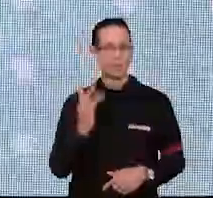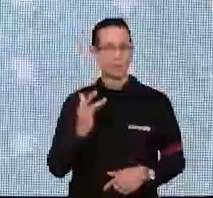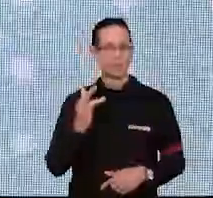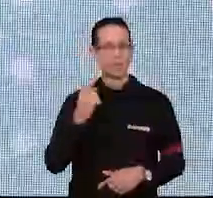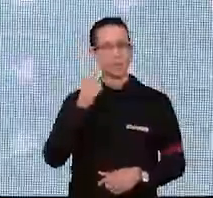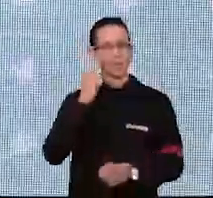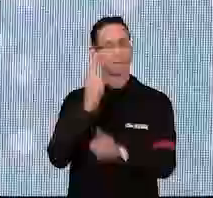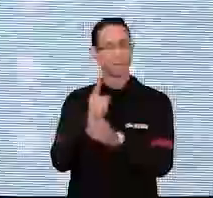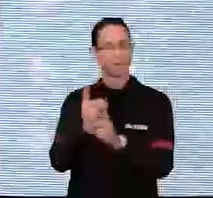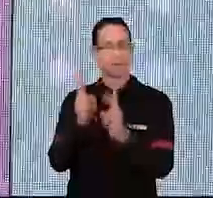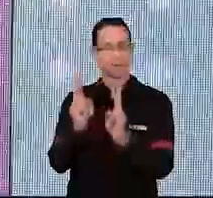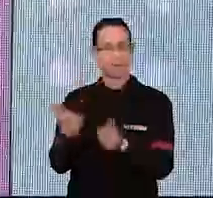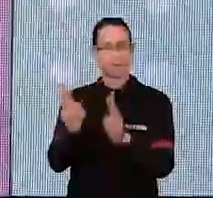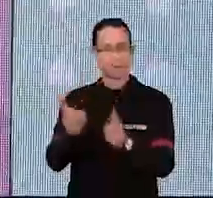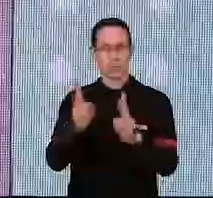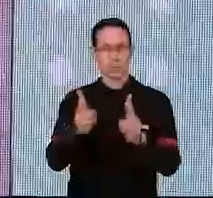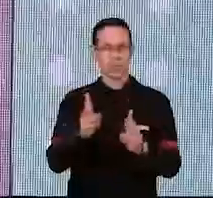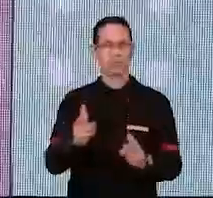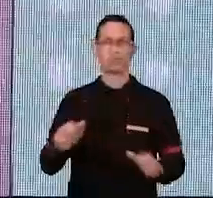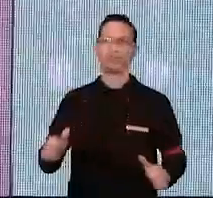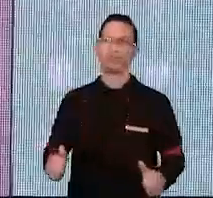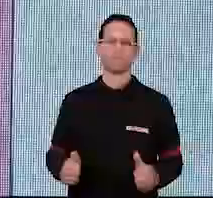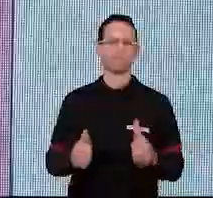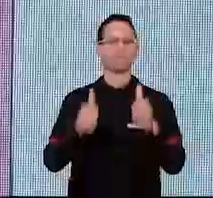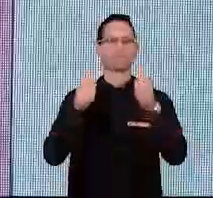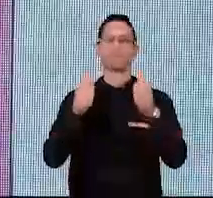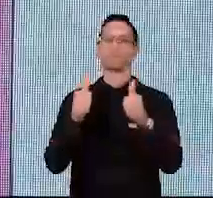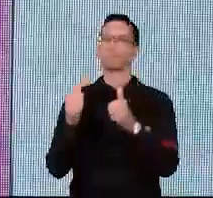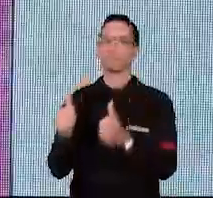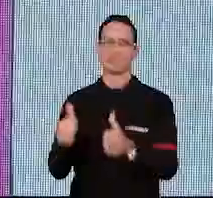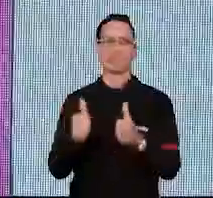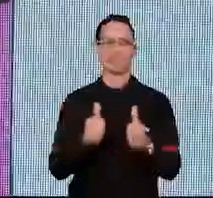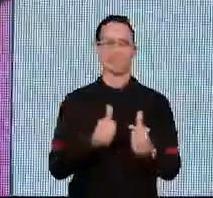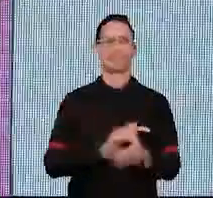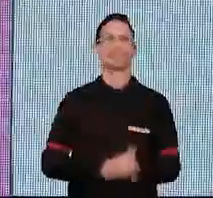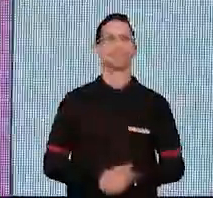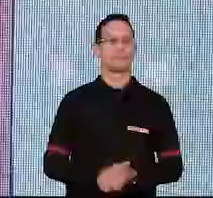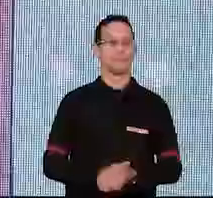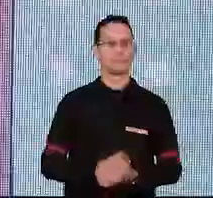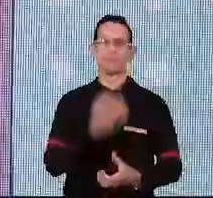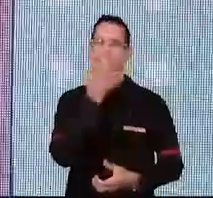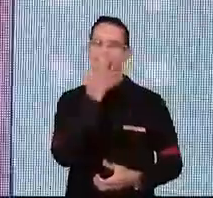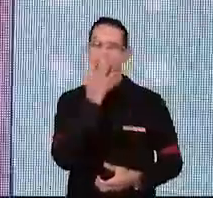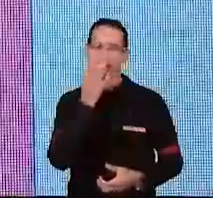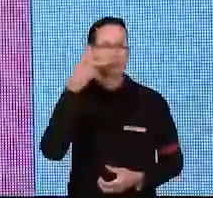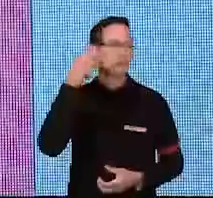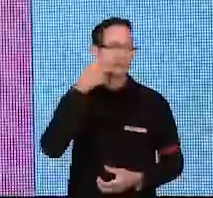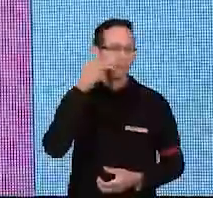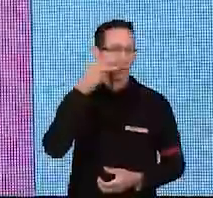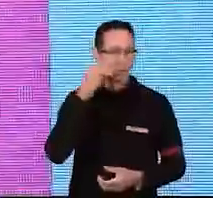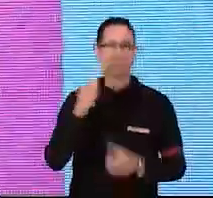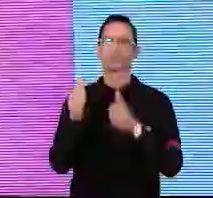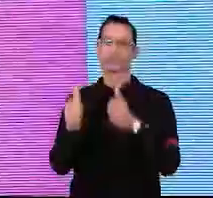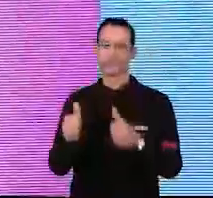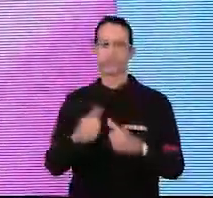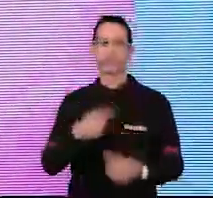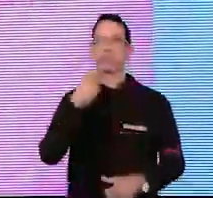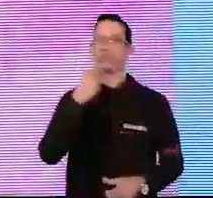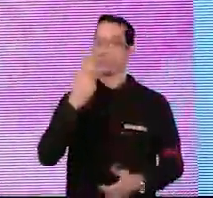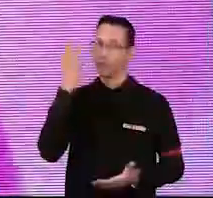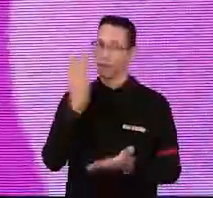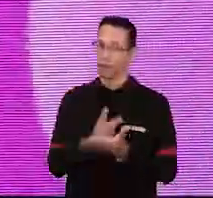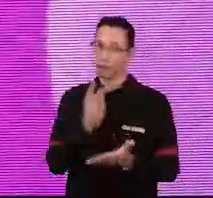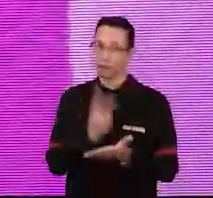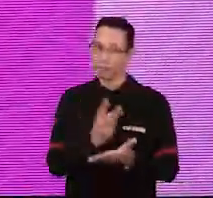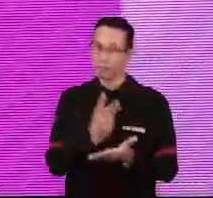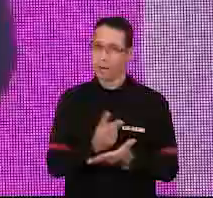da continuação, é que eles ficam muito bem, muito bem. Muito bem. Tanto em cão quanto em gato, né? Quanto em gato. E uma coisa que eu bato na tecla